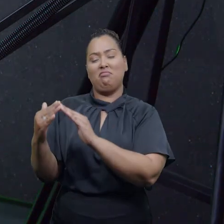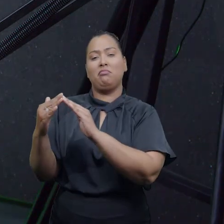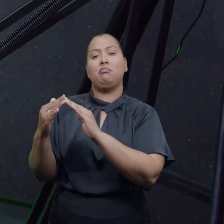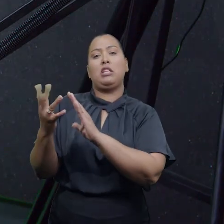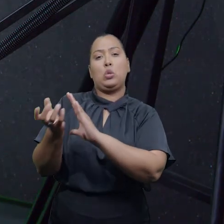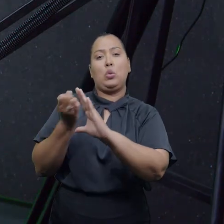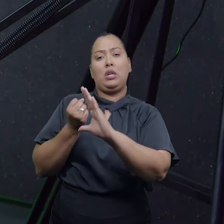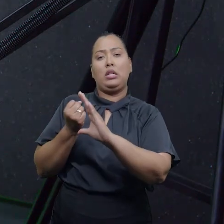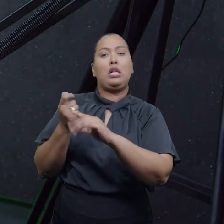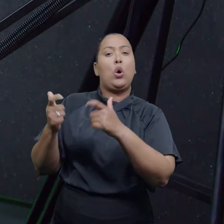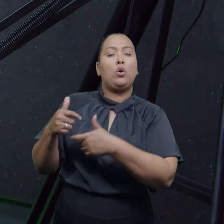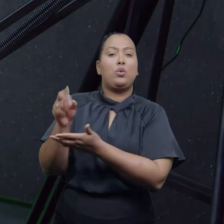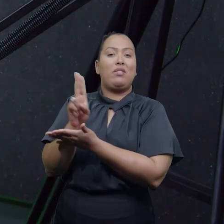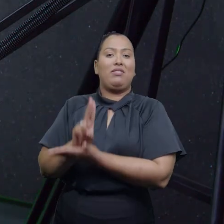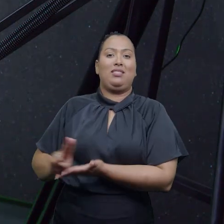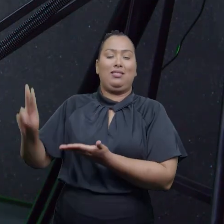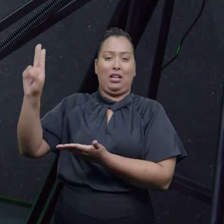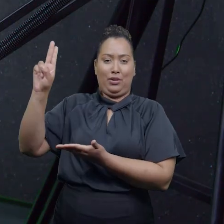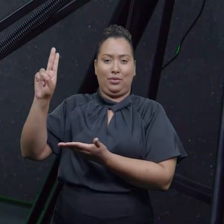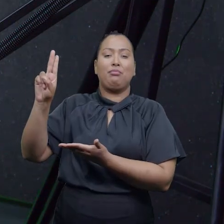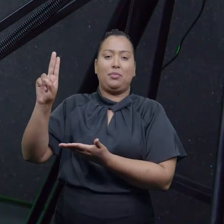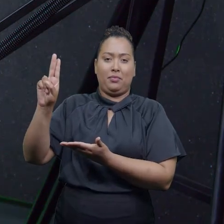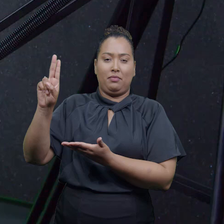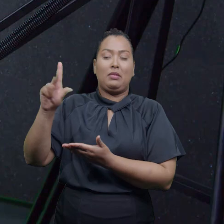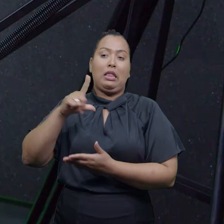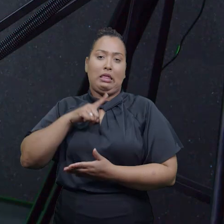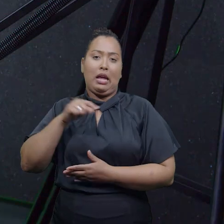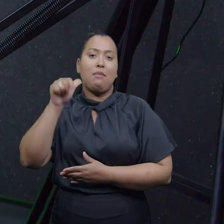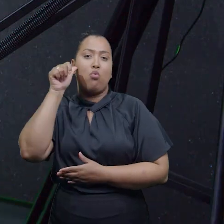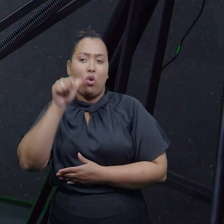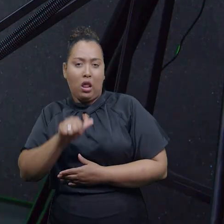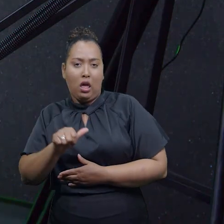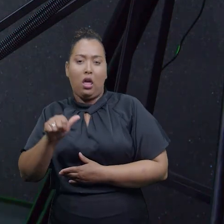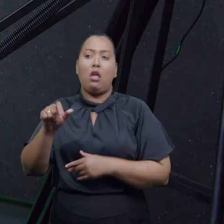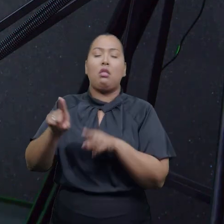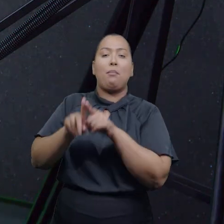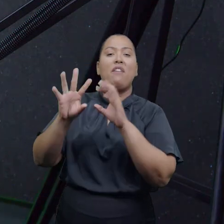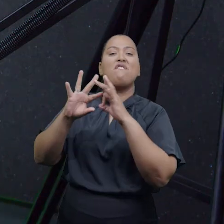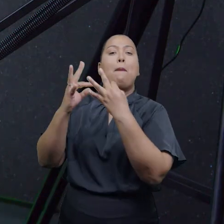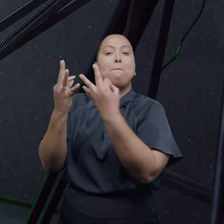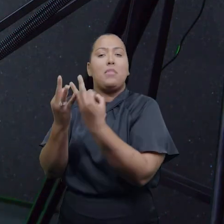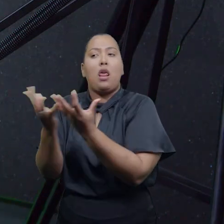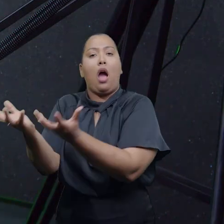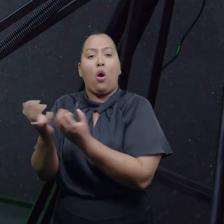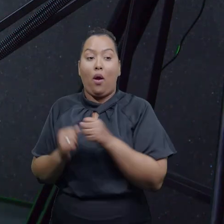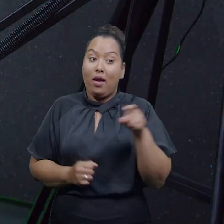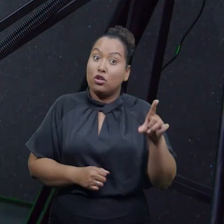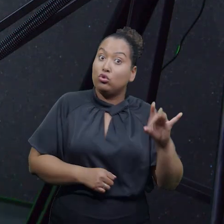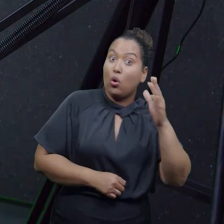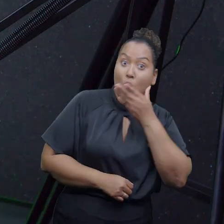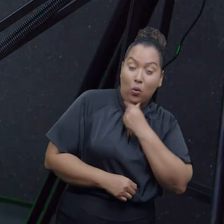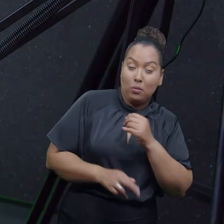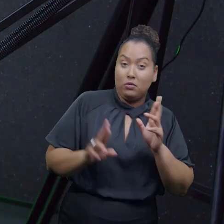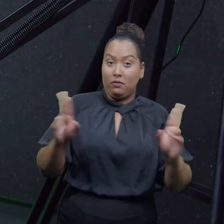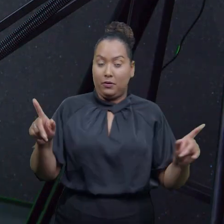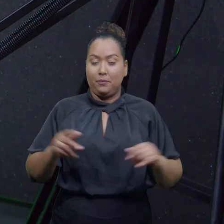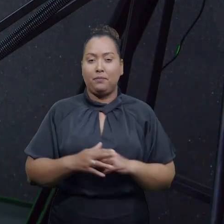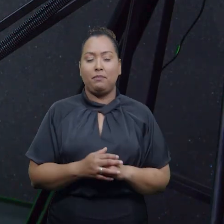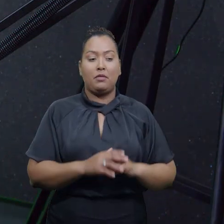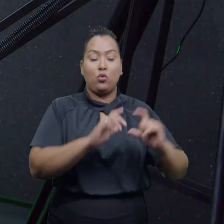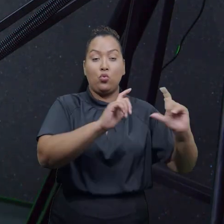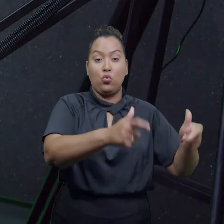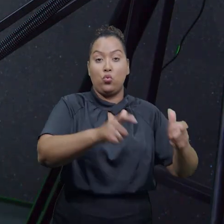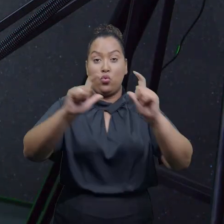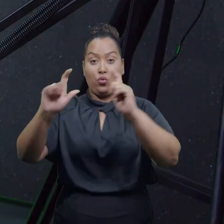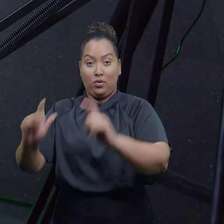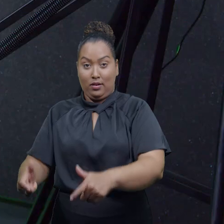2, que fica no setor universitário, que acolhe tanto mulheres quanto famílias. Mas em resumo bastante apertado é